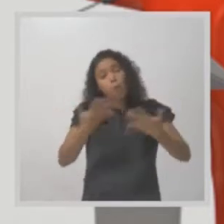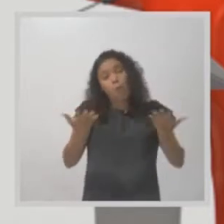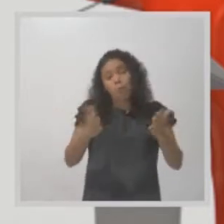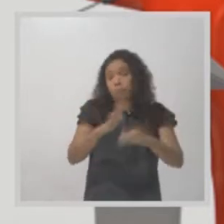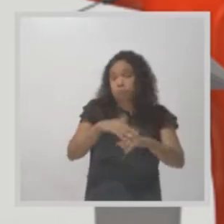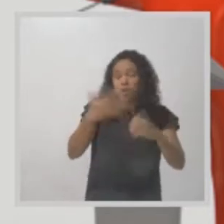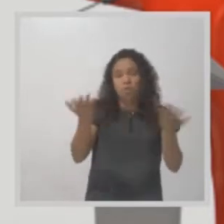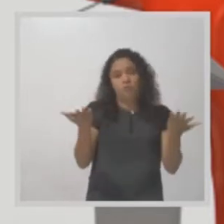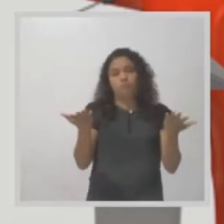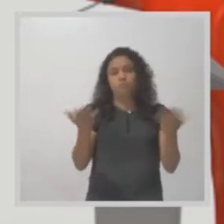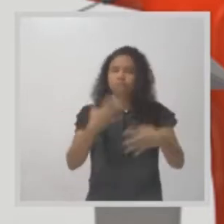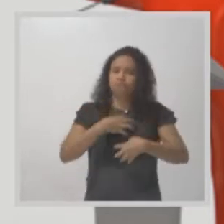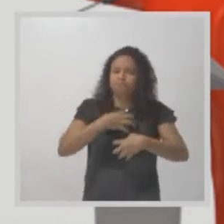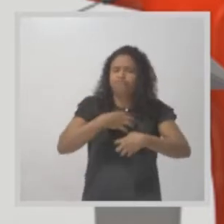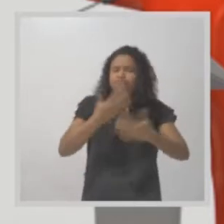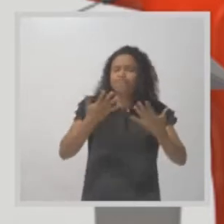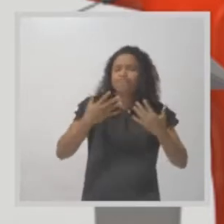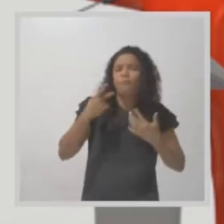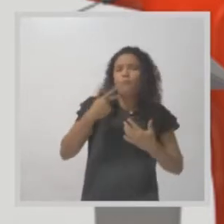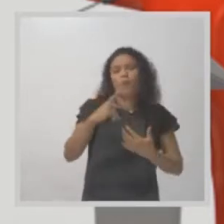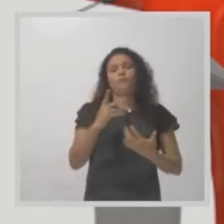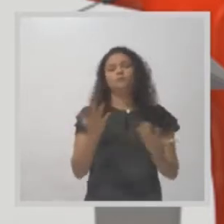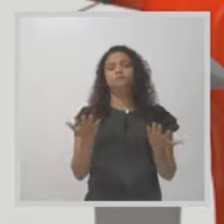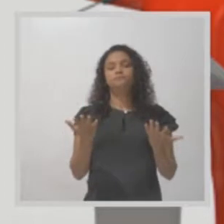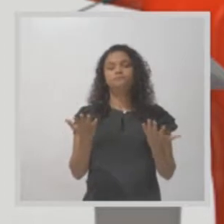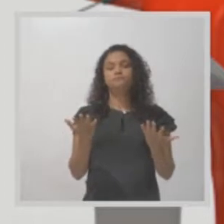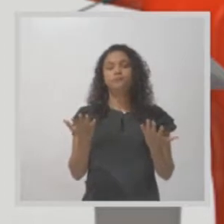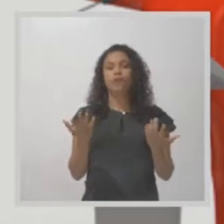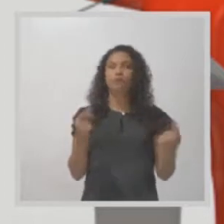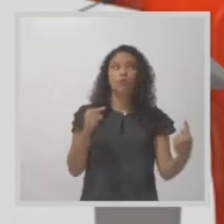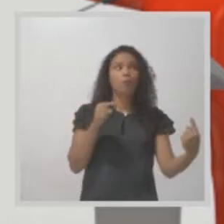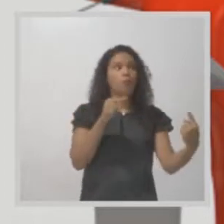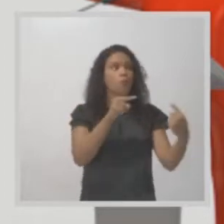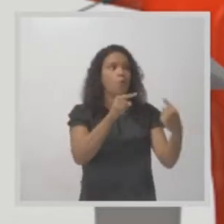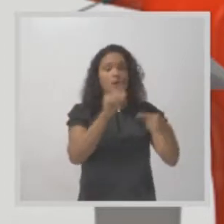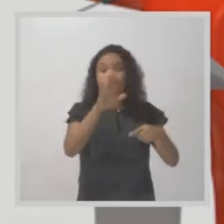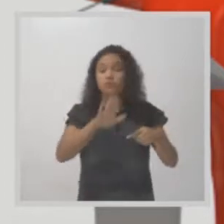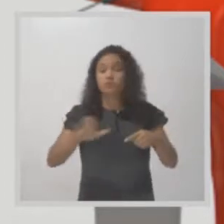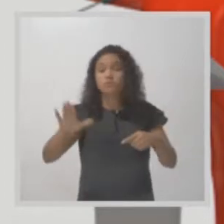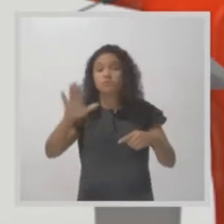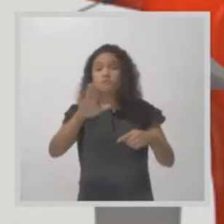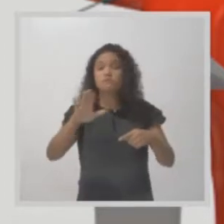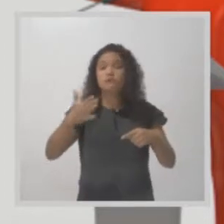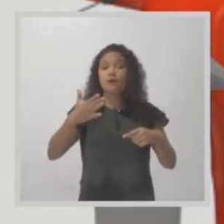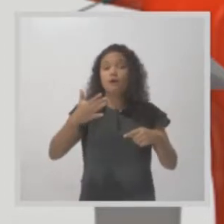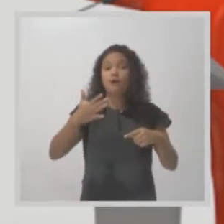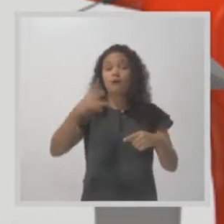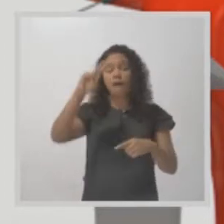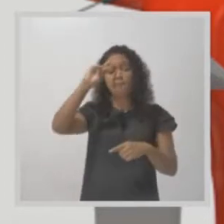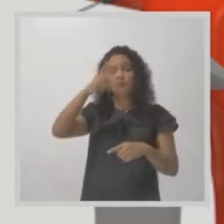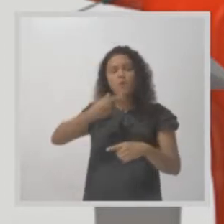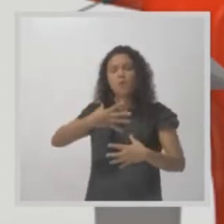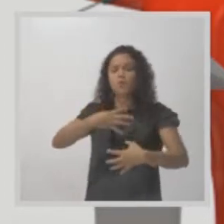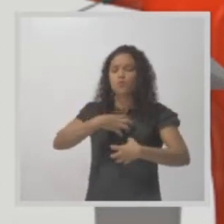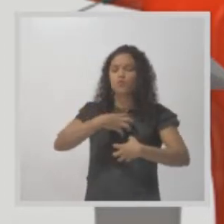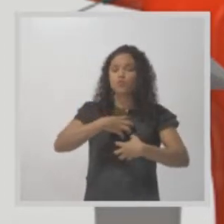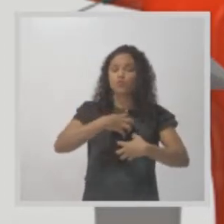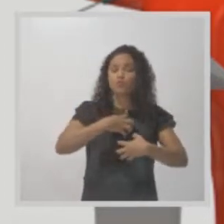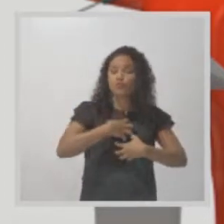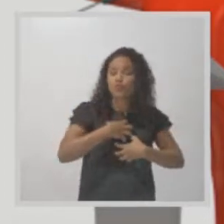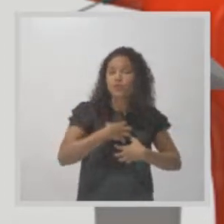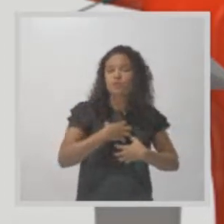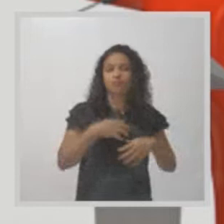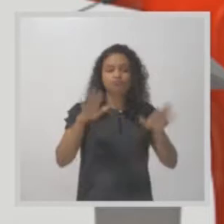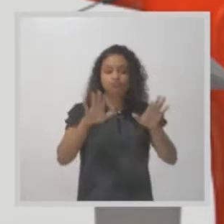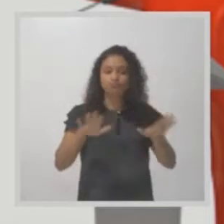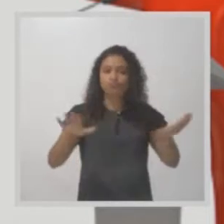sua necessidade, de acordo com a situação, o contexto, sua personalidade, o ambiente